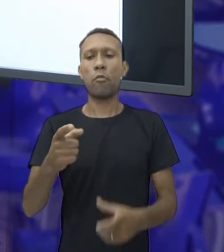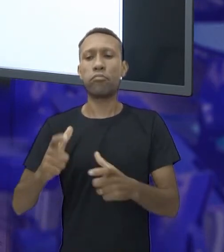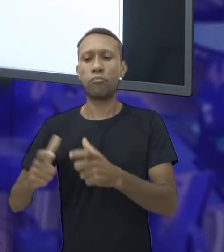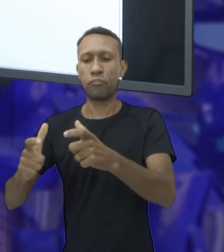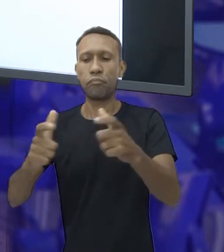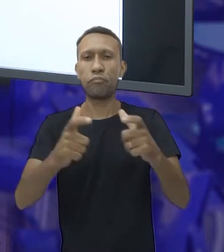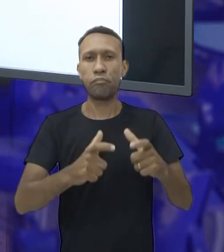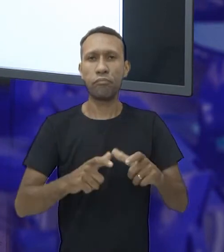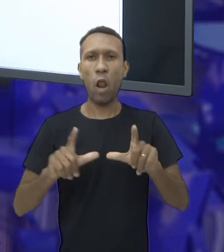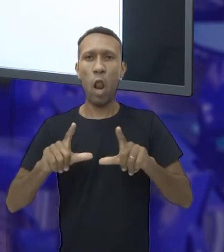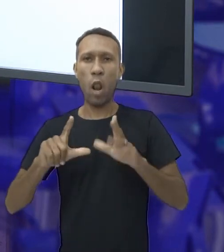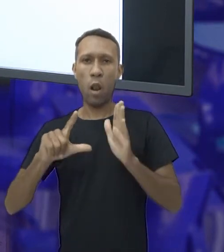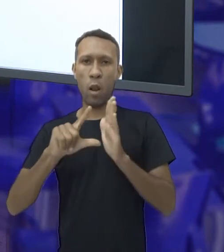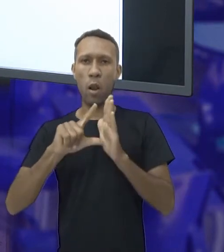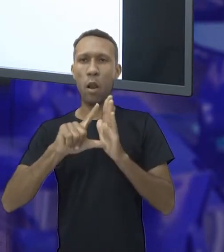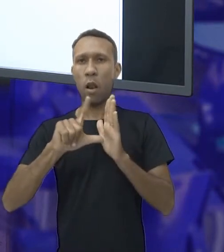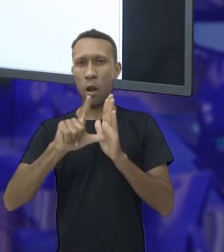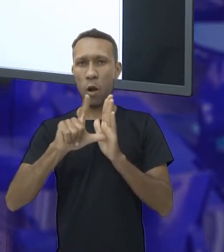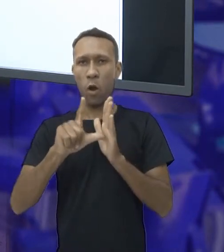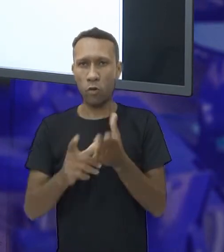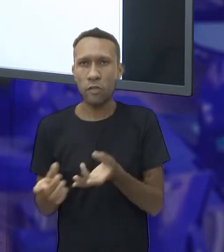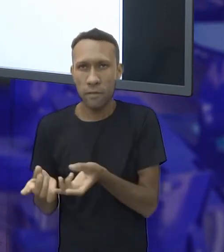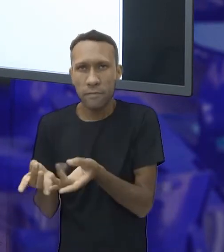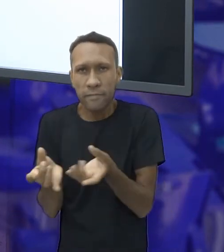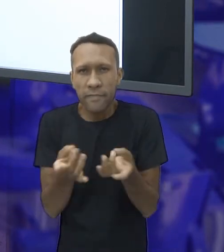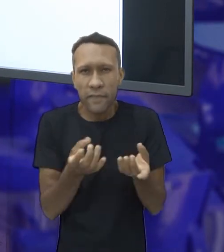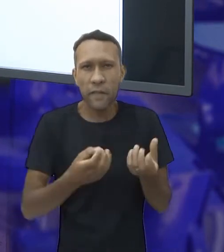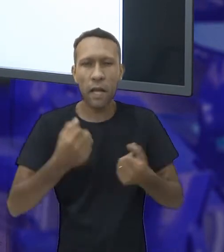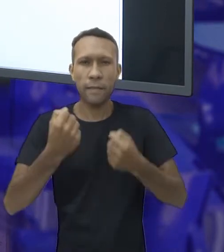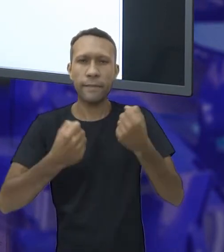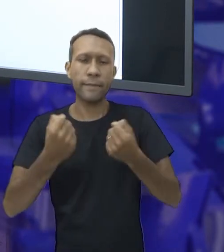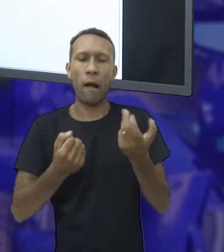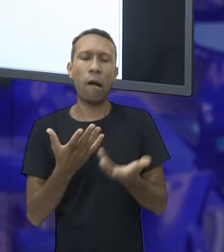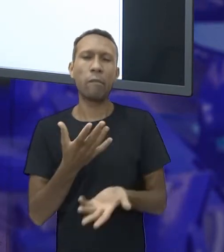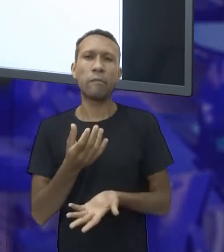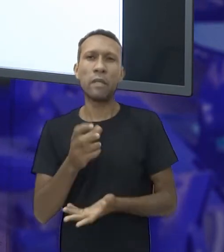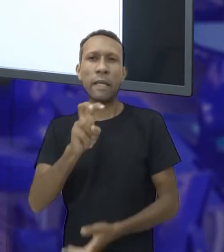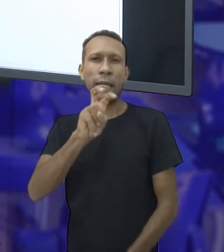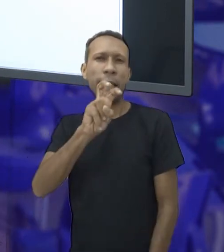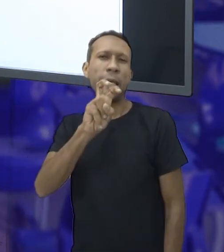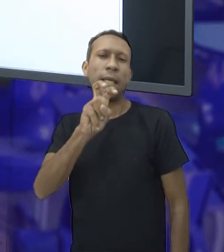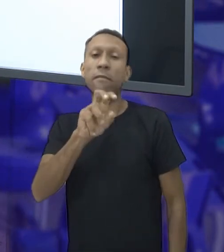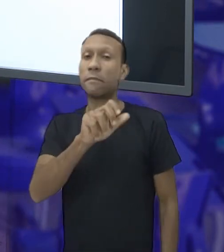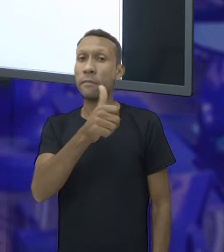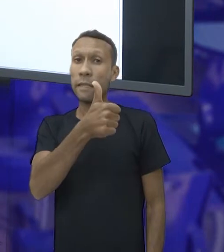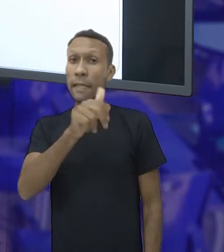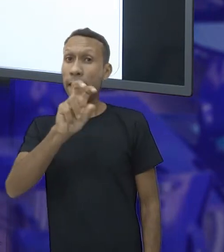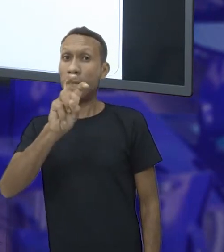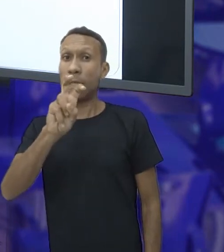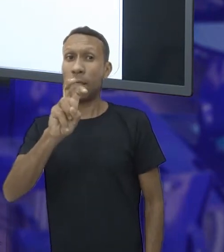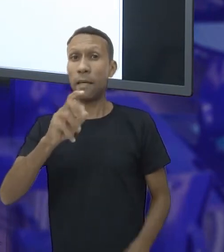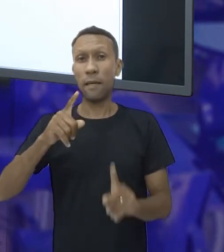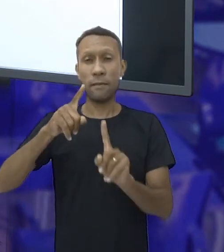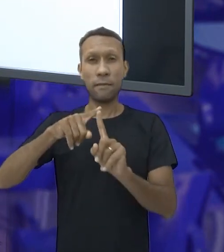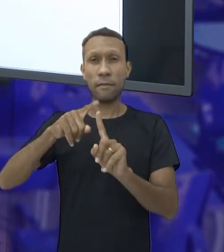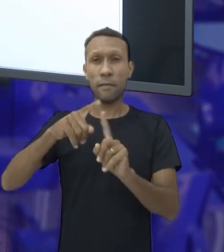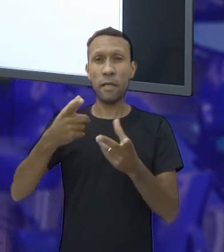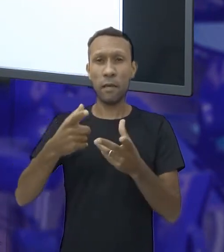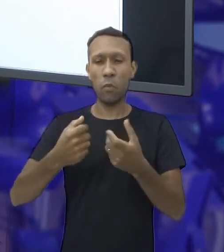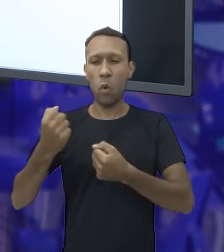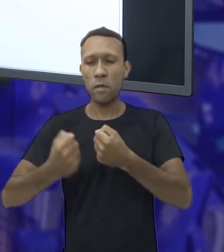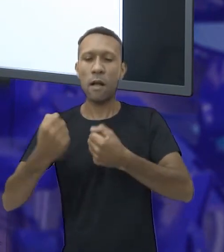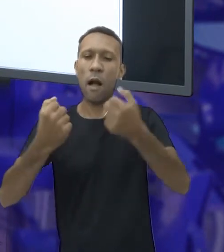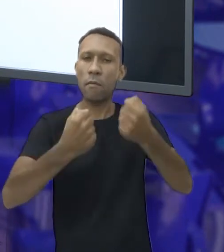exemplo, um simples exemplo. E eles trabalhavam com 15 modelos de carros na época. Então, para